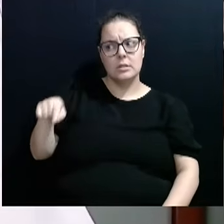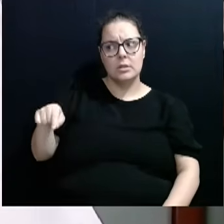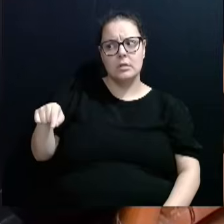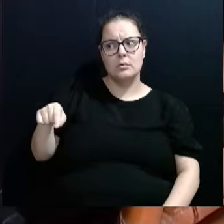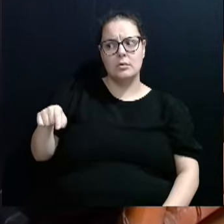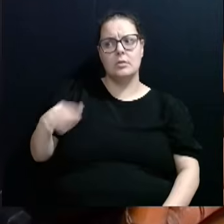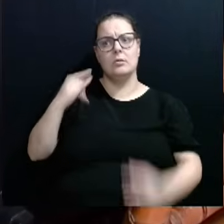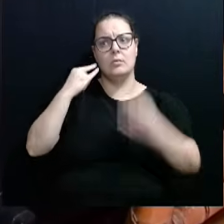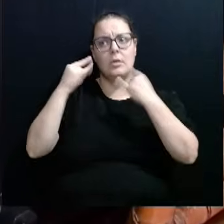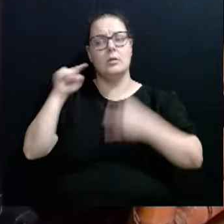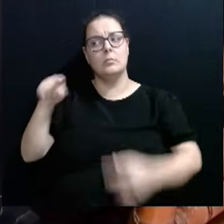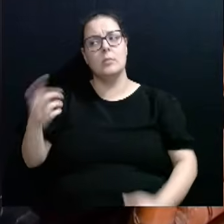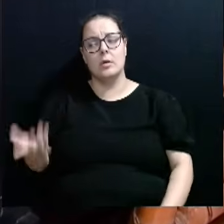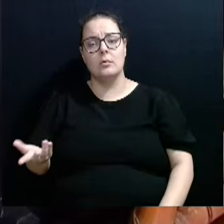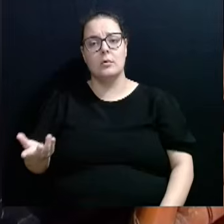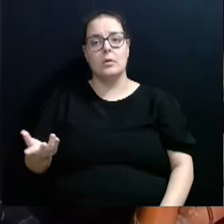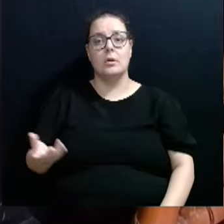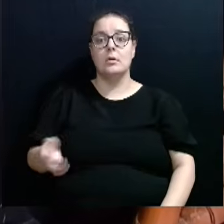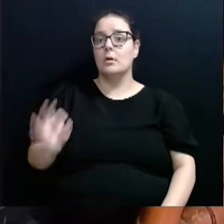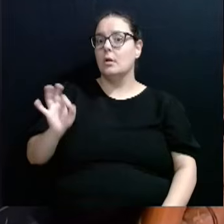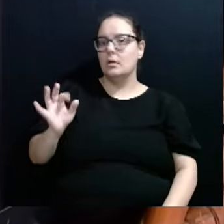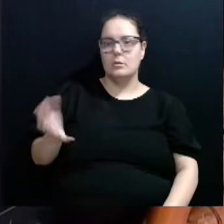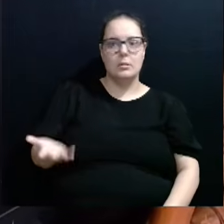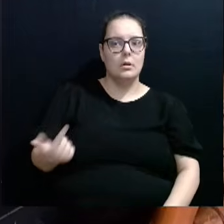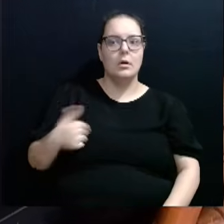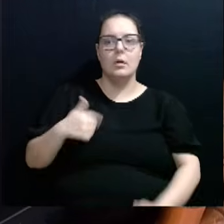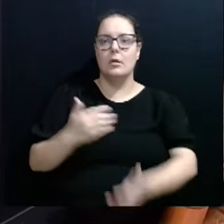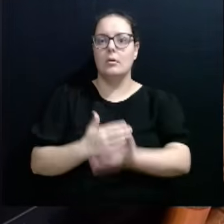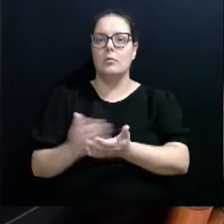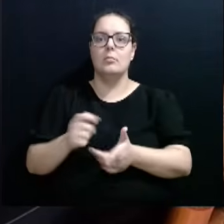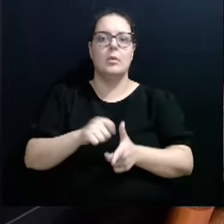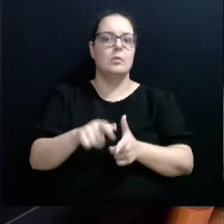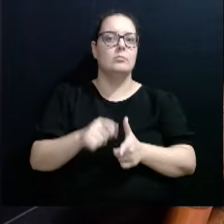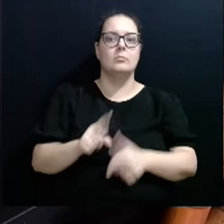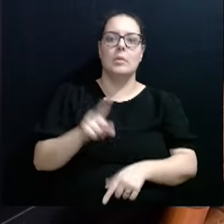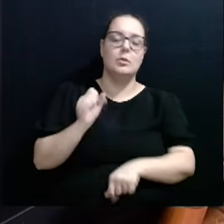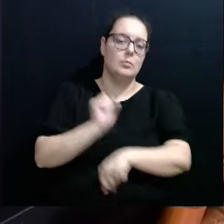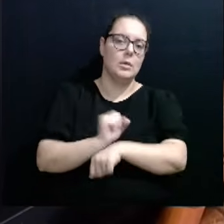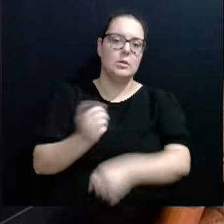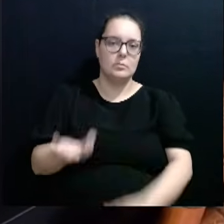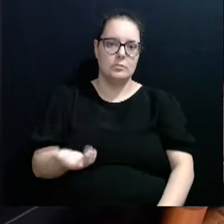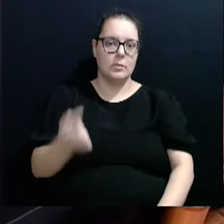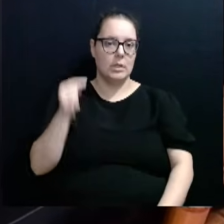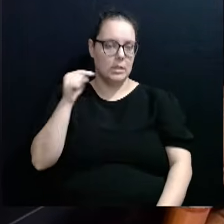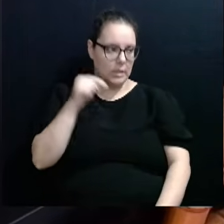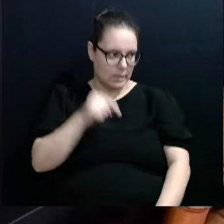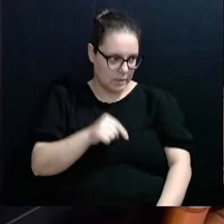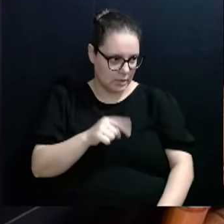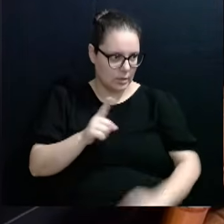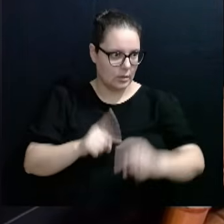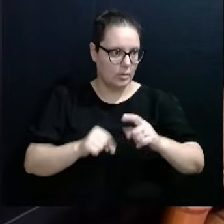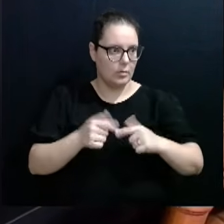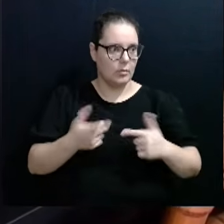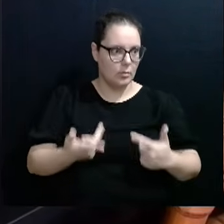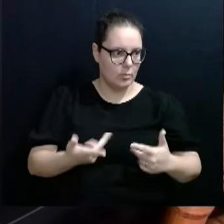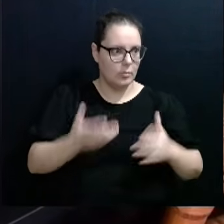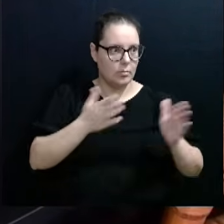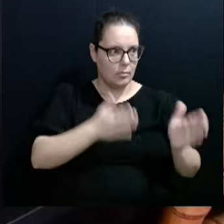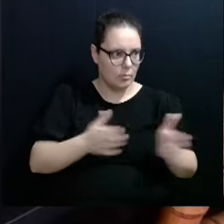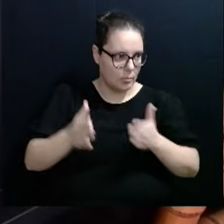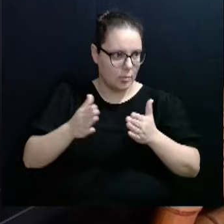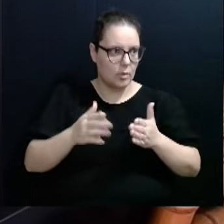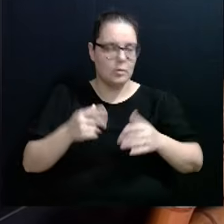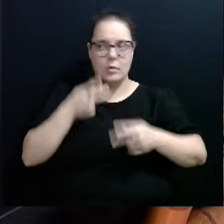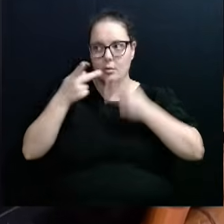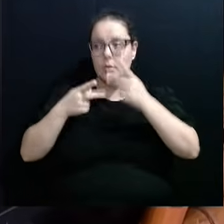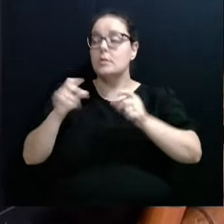E aí deu certo, aí eu comecei a alugar e não parou mais. E a partir disso, um produtor vai falando para o Um vai outro. falando pro outro, e sempre assim, um